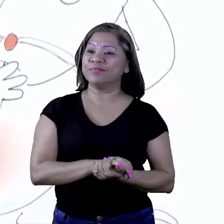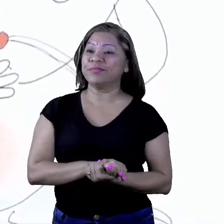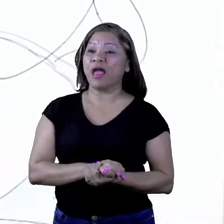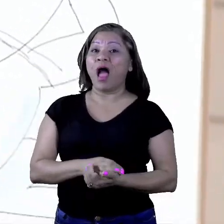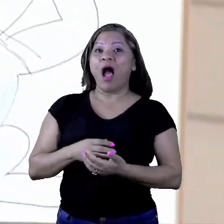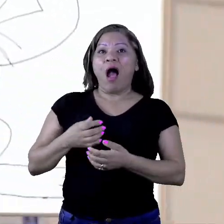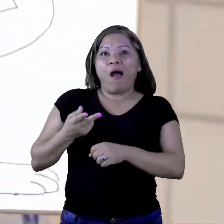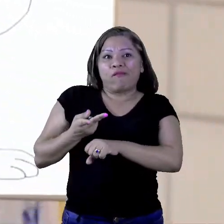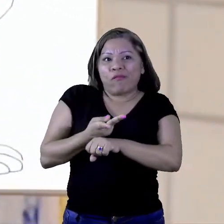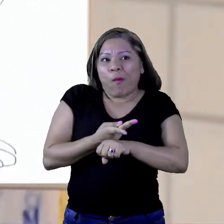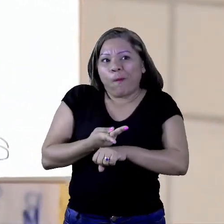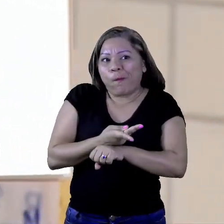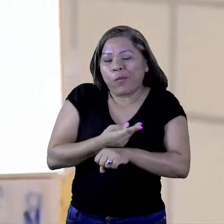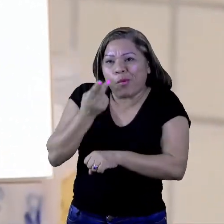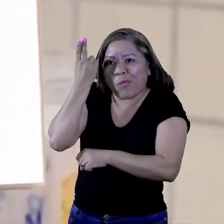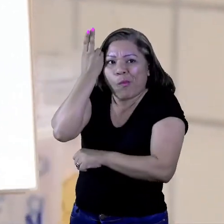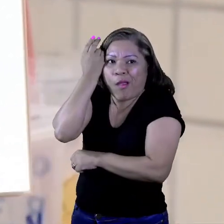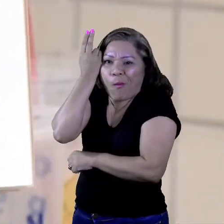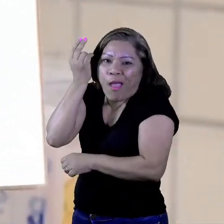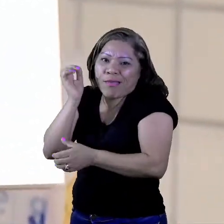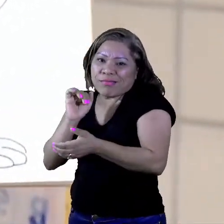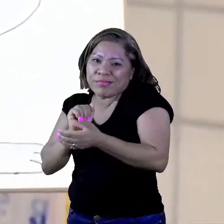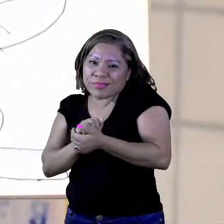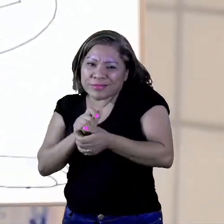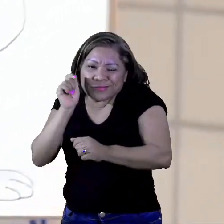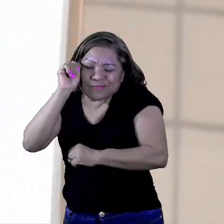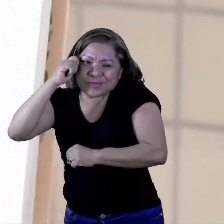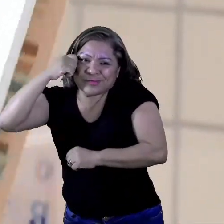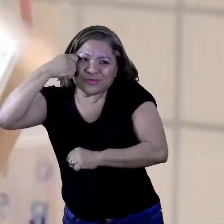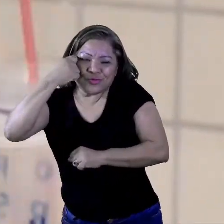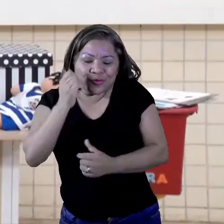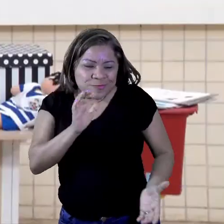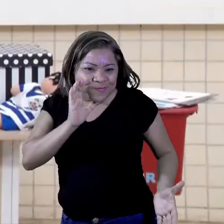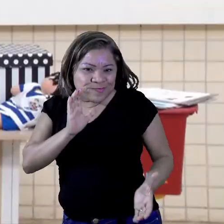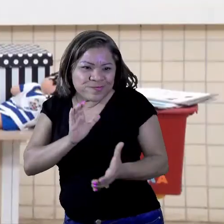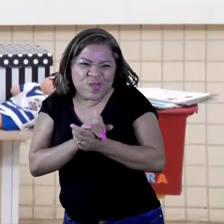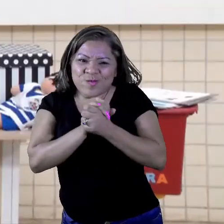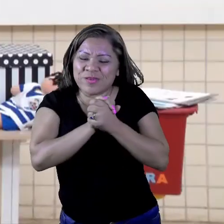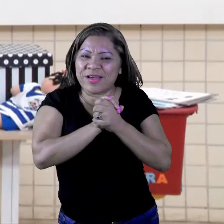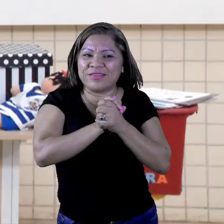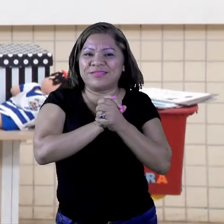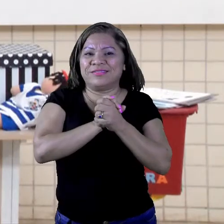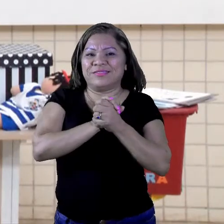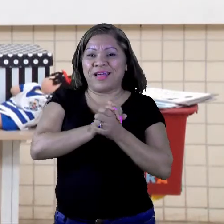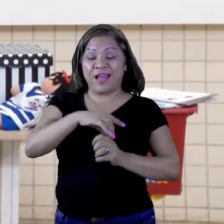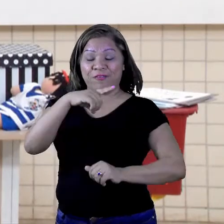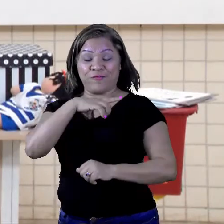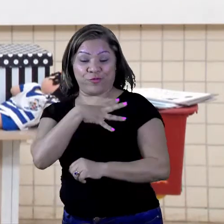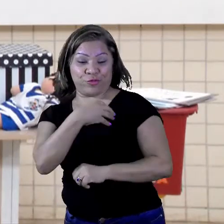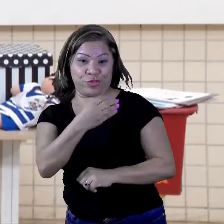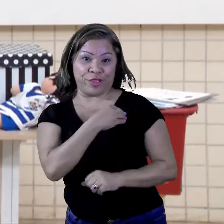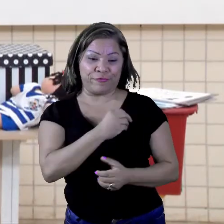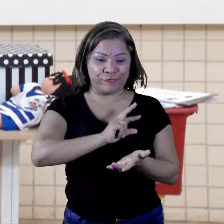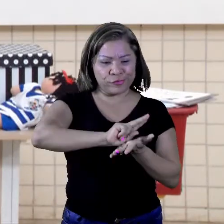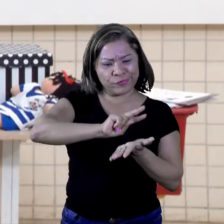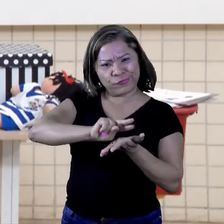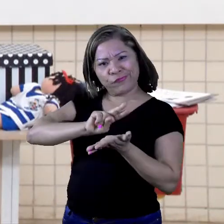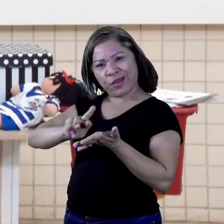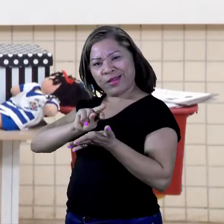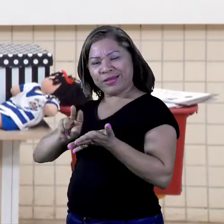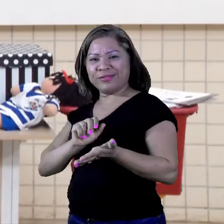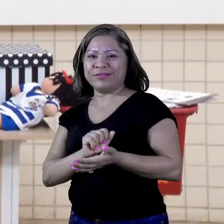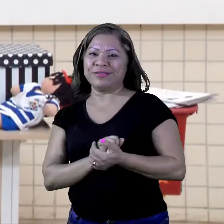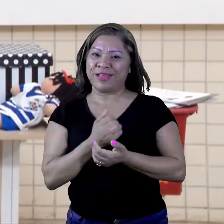coelhinha pretinha, vou me casar com ela e aí vou ter filhos de todas as cores e pretinho. E não